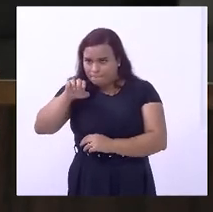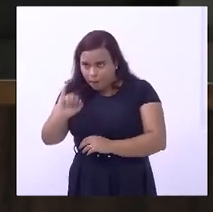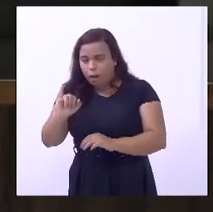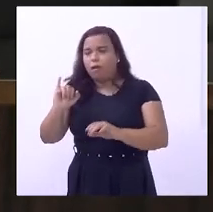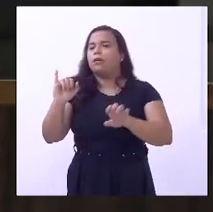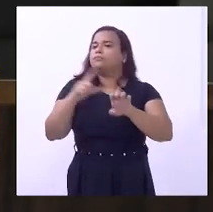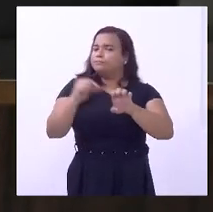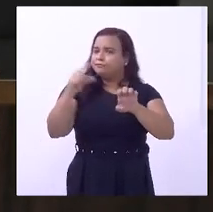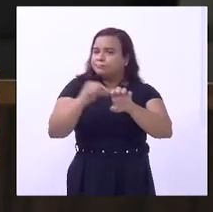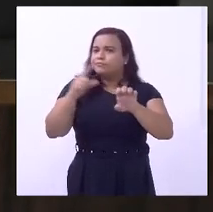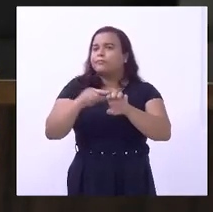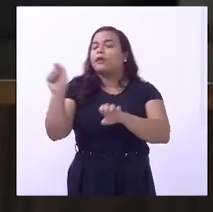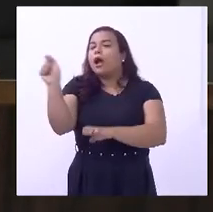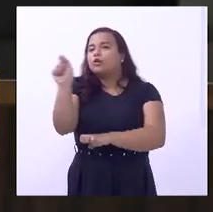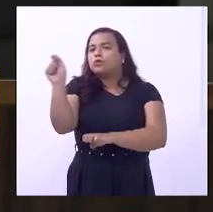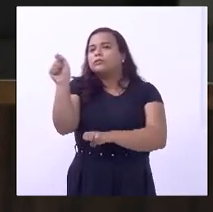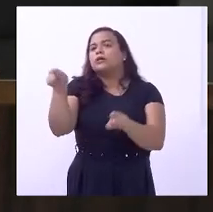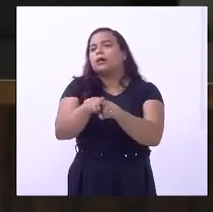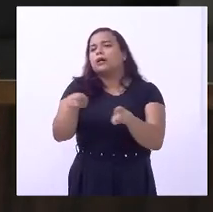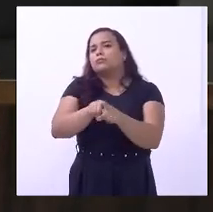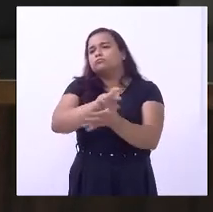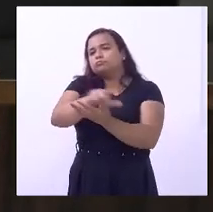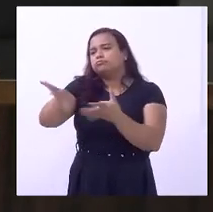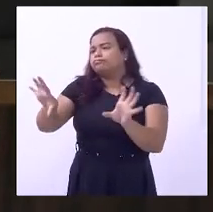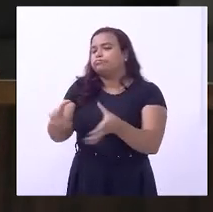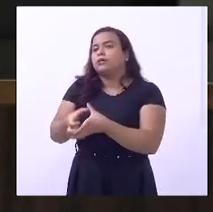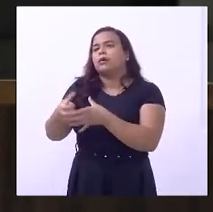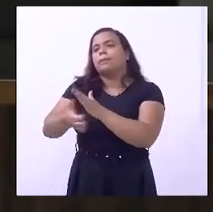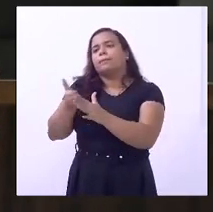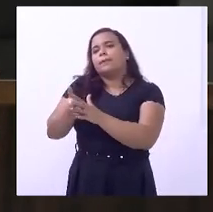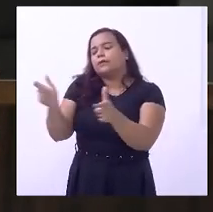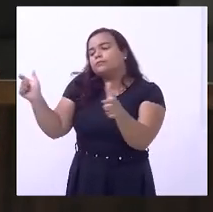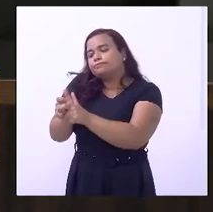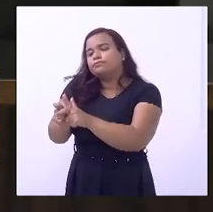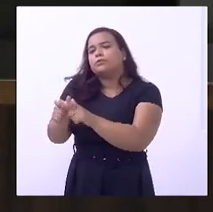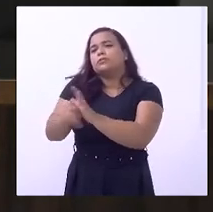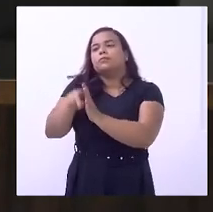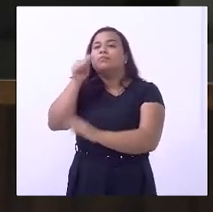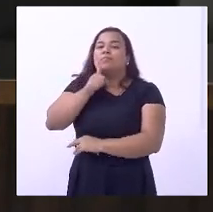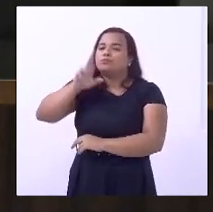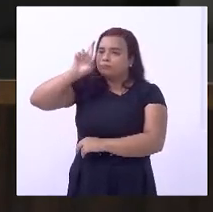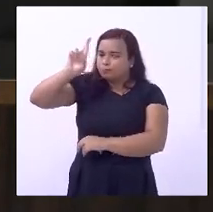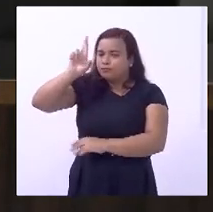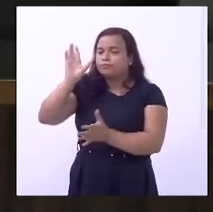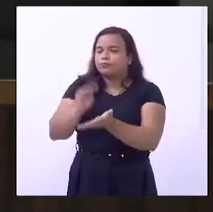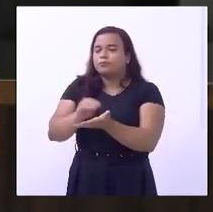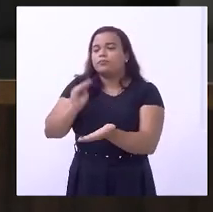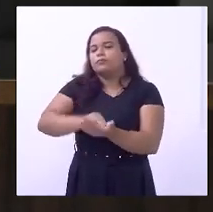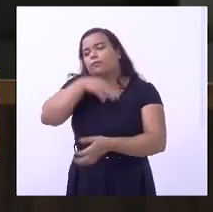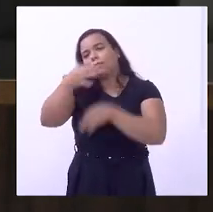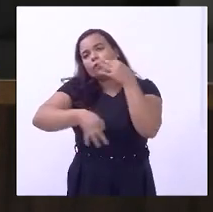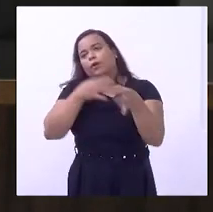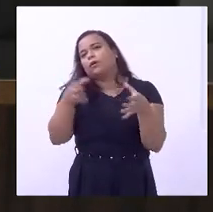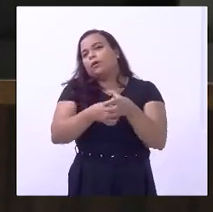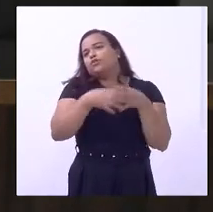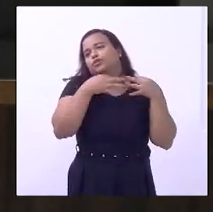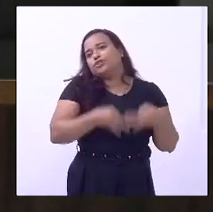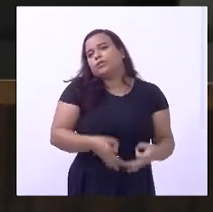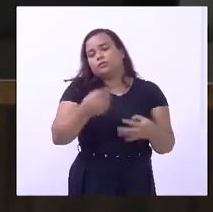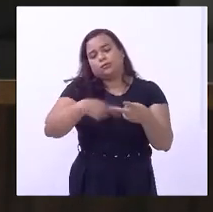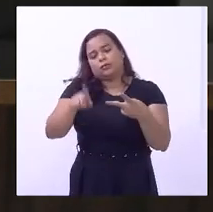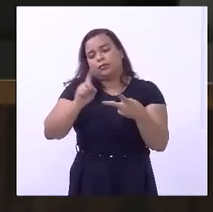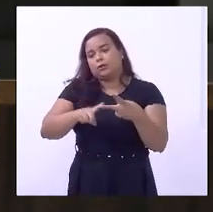Mulheres e Micro e Pequenas Empresas chefiadas por Mulheres, pendente de pareceres das comissões de Constituição e Justiça, Defesa do Direito da